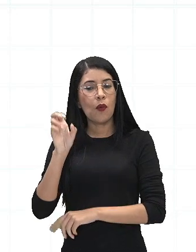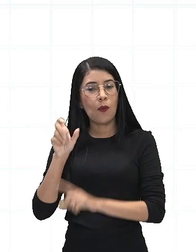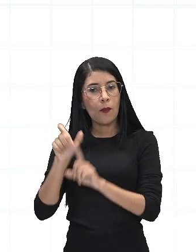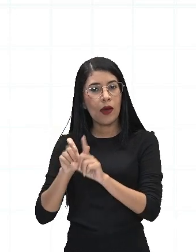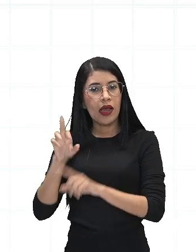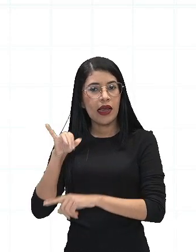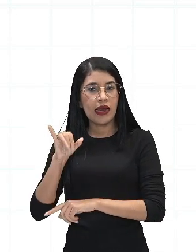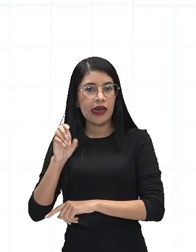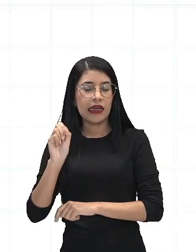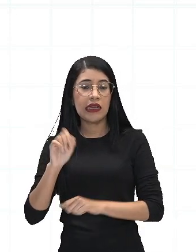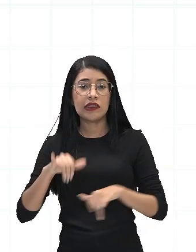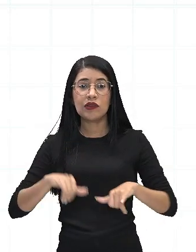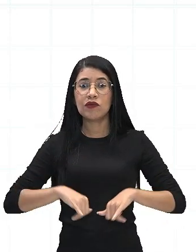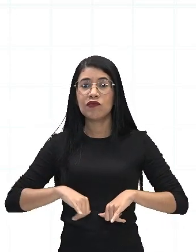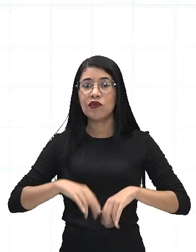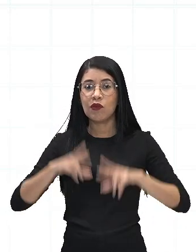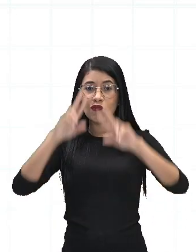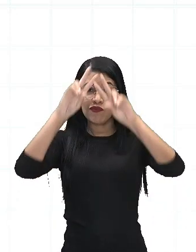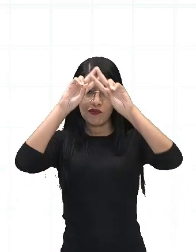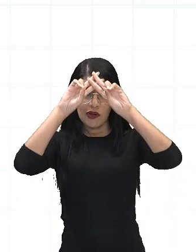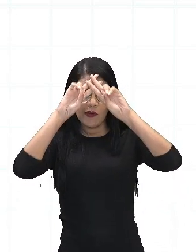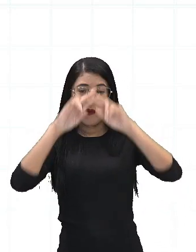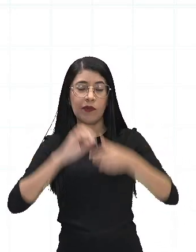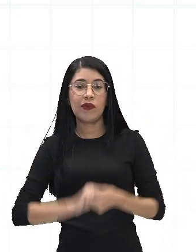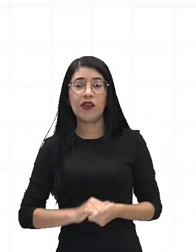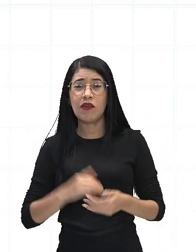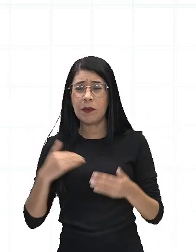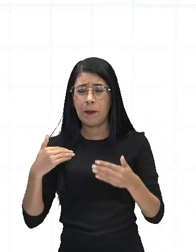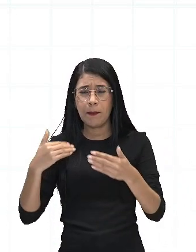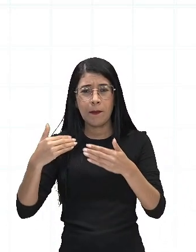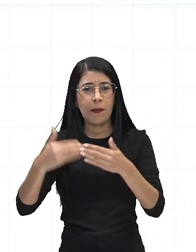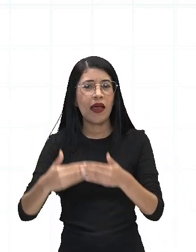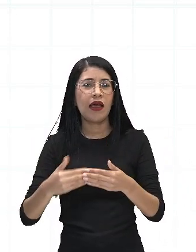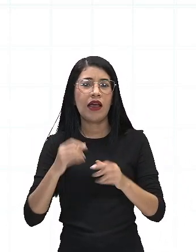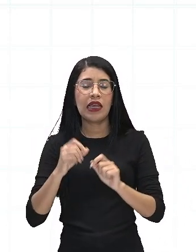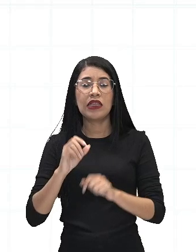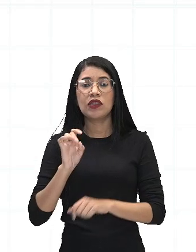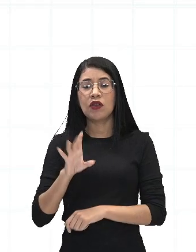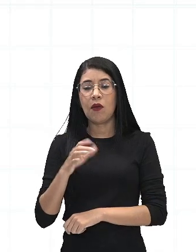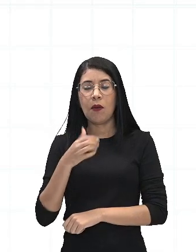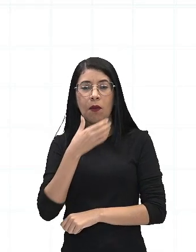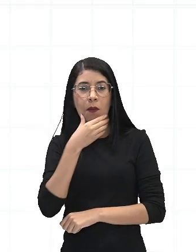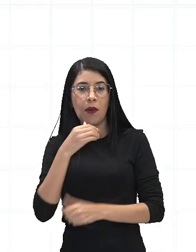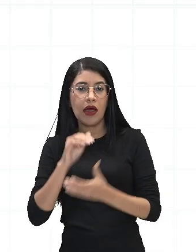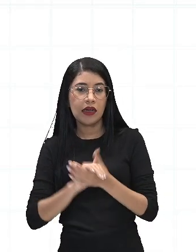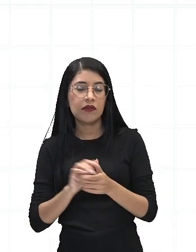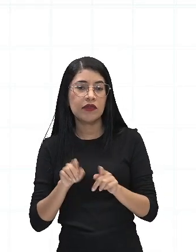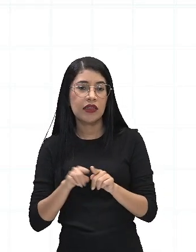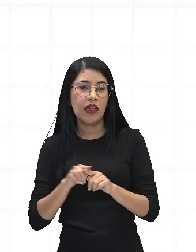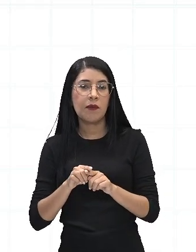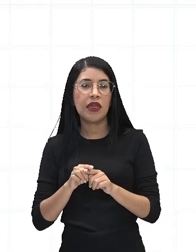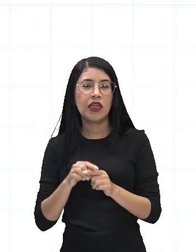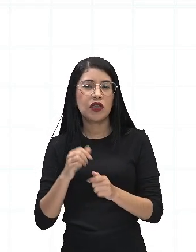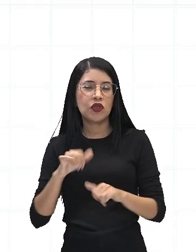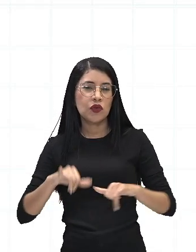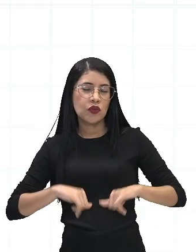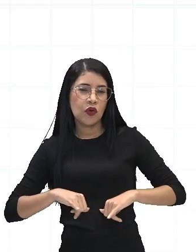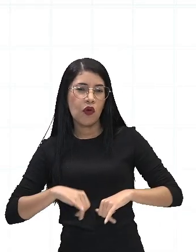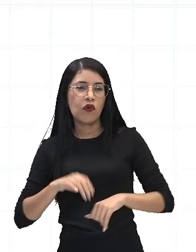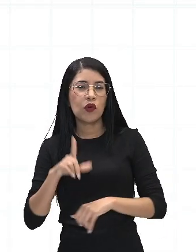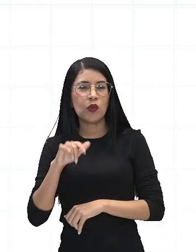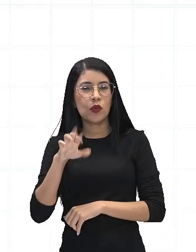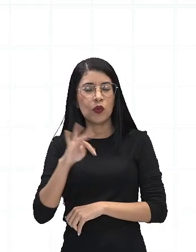trauma familiar que vai assombrá-lo não apenas como marido em luto e policial em busca